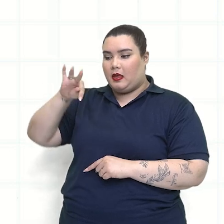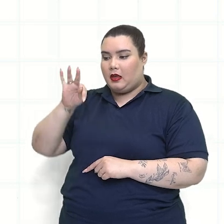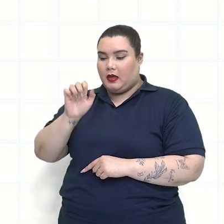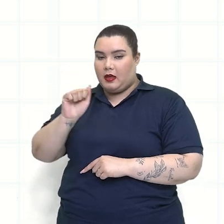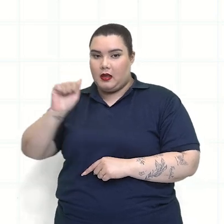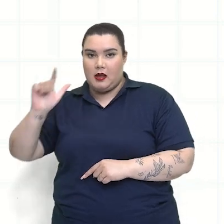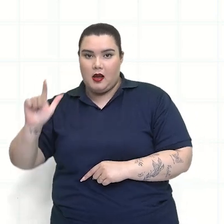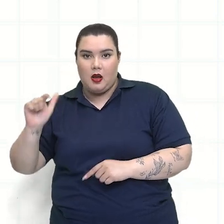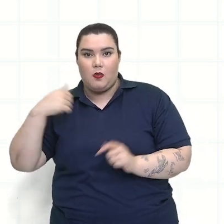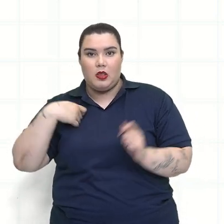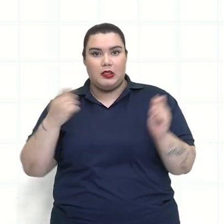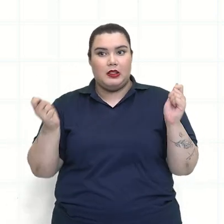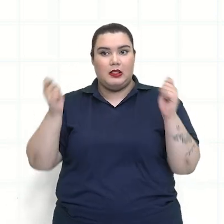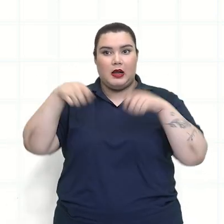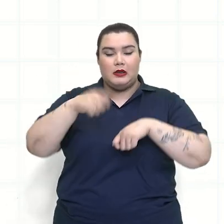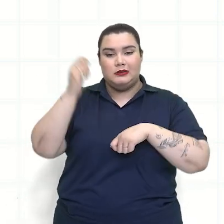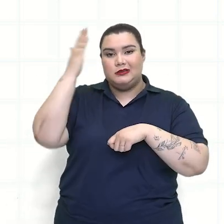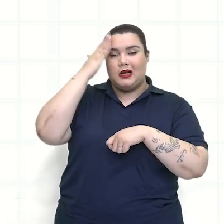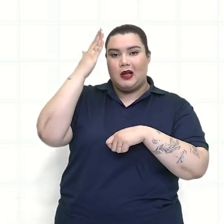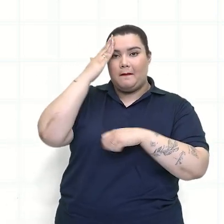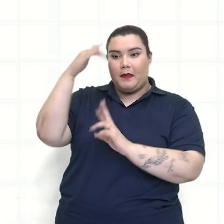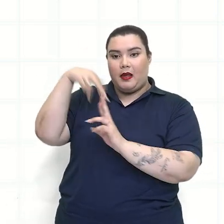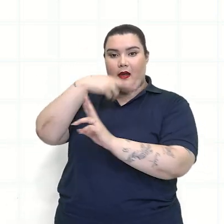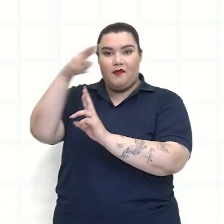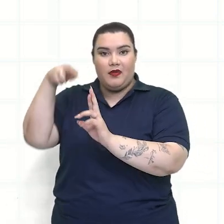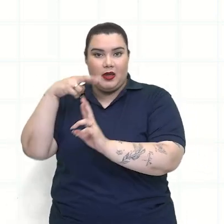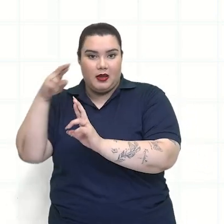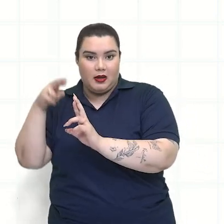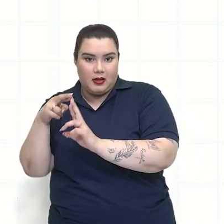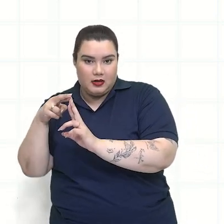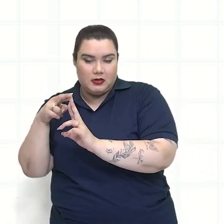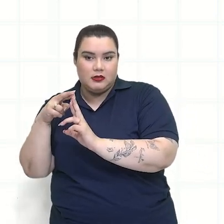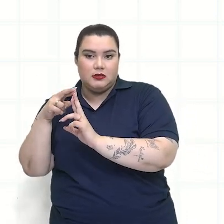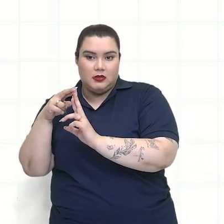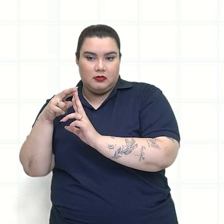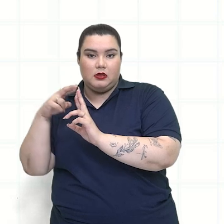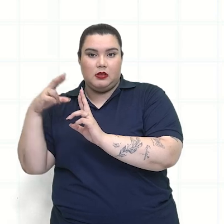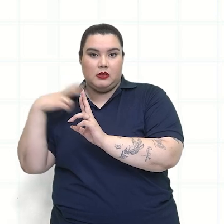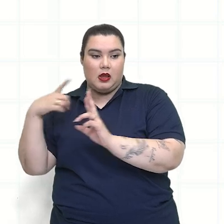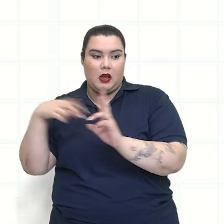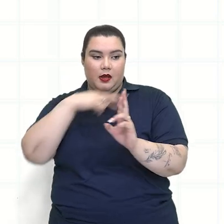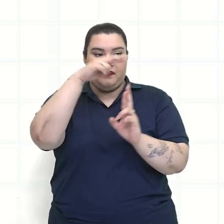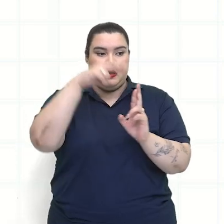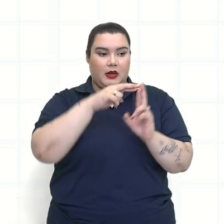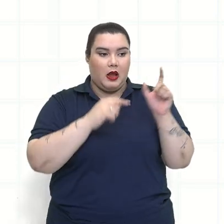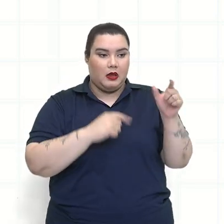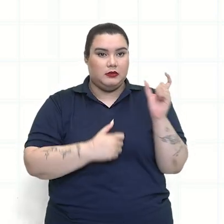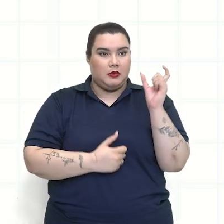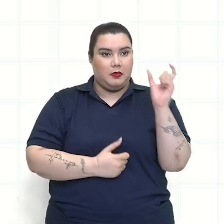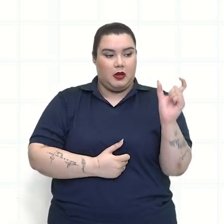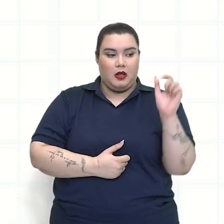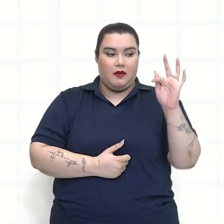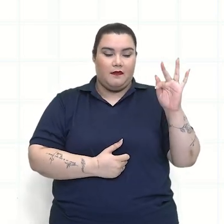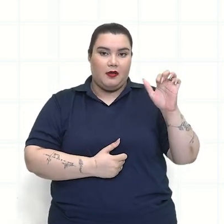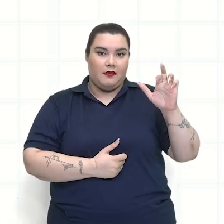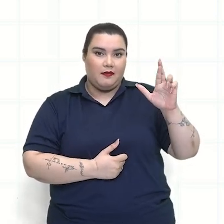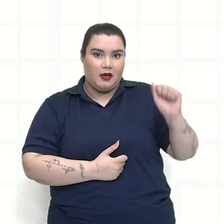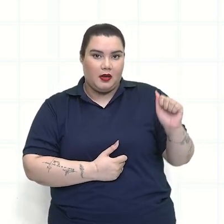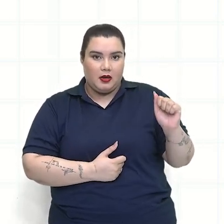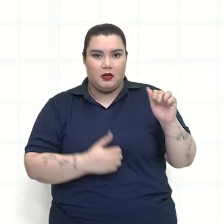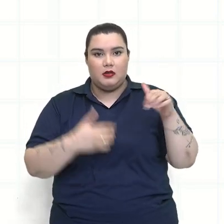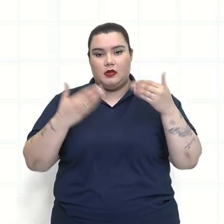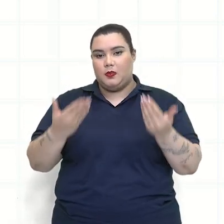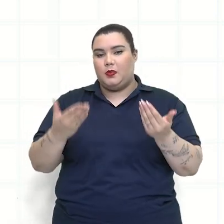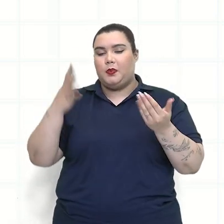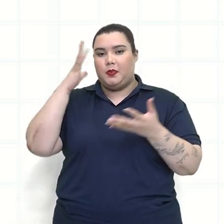me desse realmente um modo de interpretar, né, então vou por